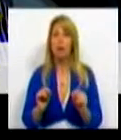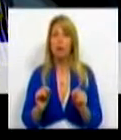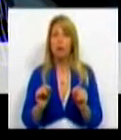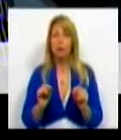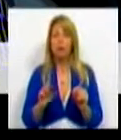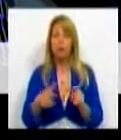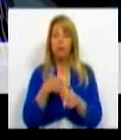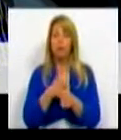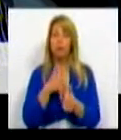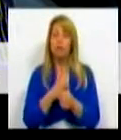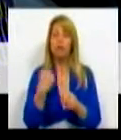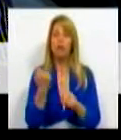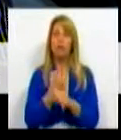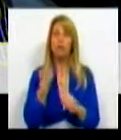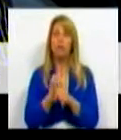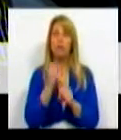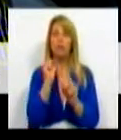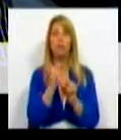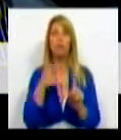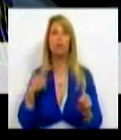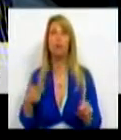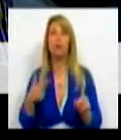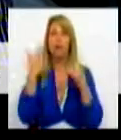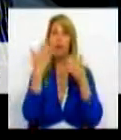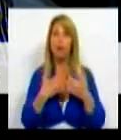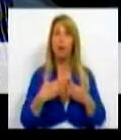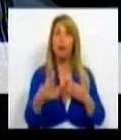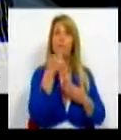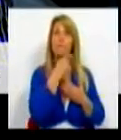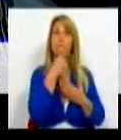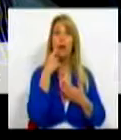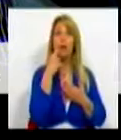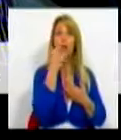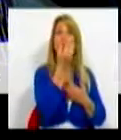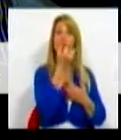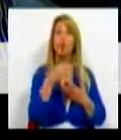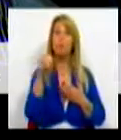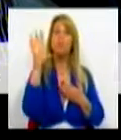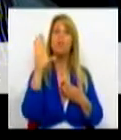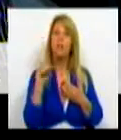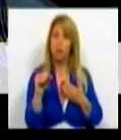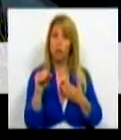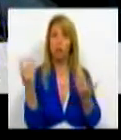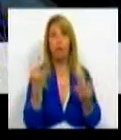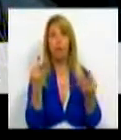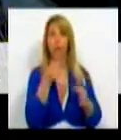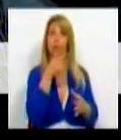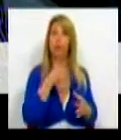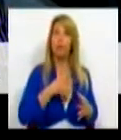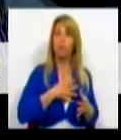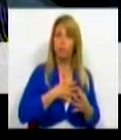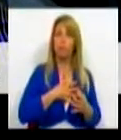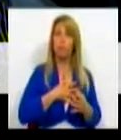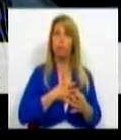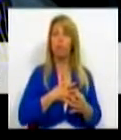a atividade do BANIF a partir de maio de 2010 e foi-nos dito, aliás,